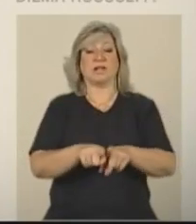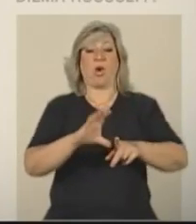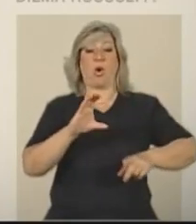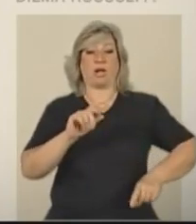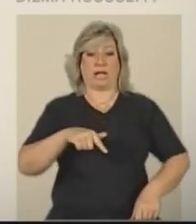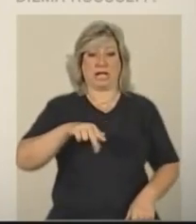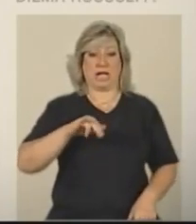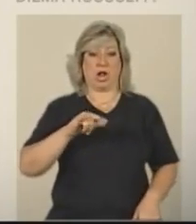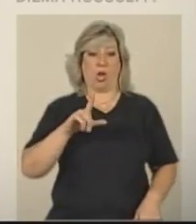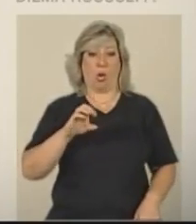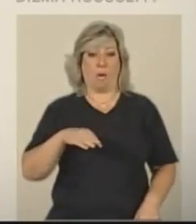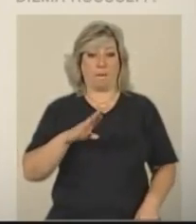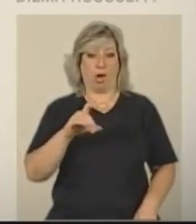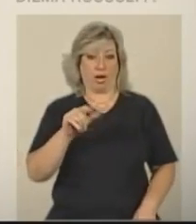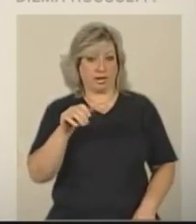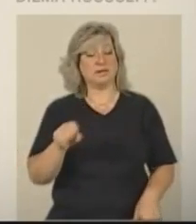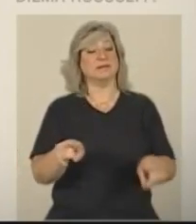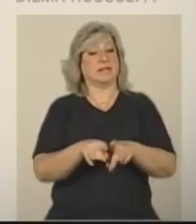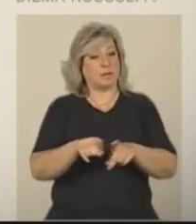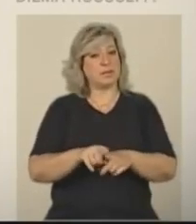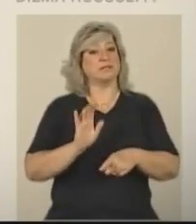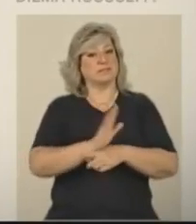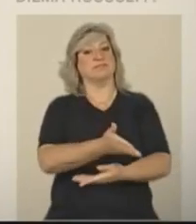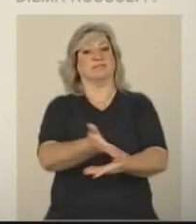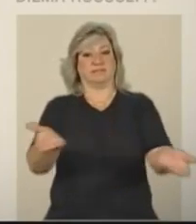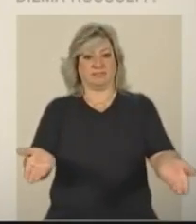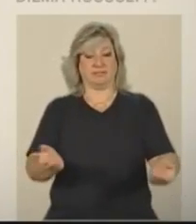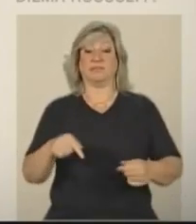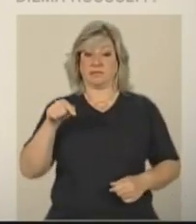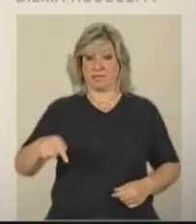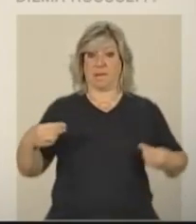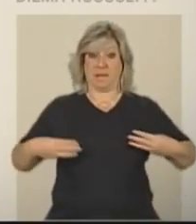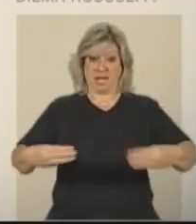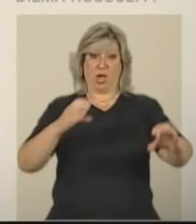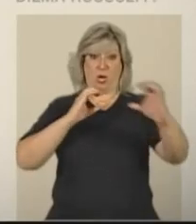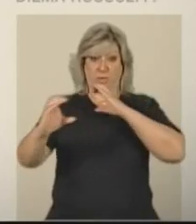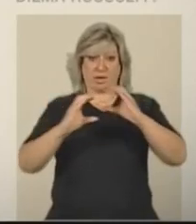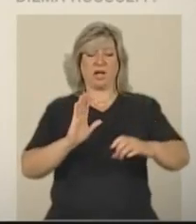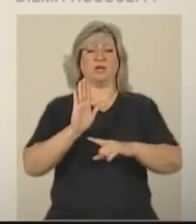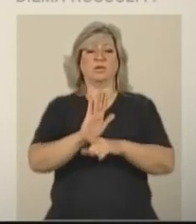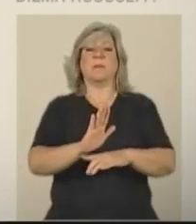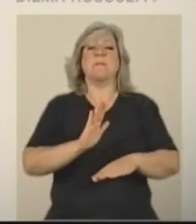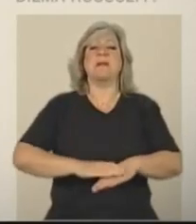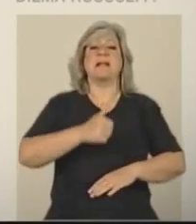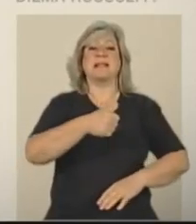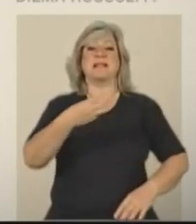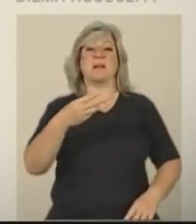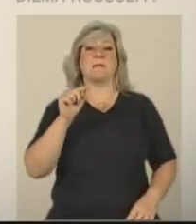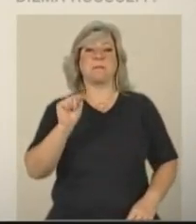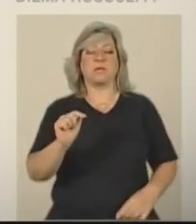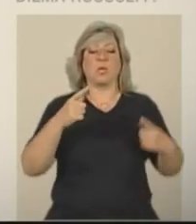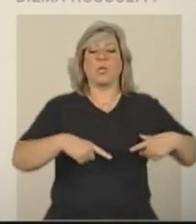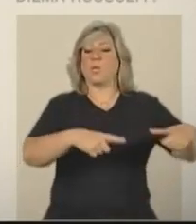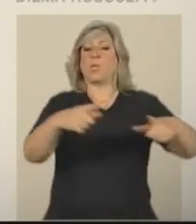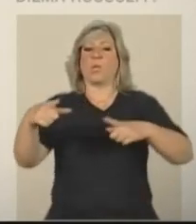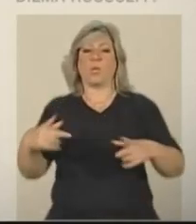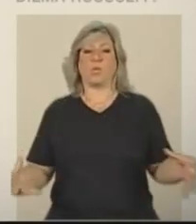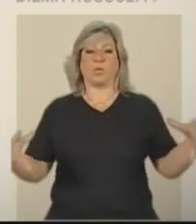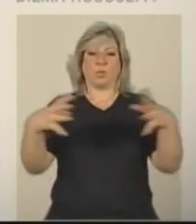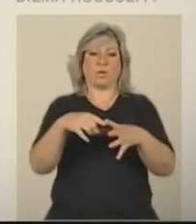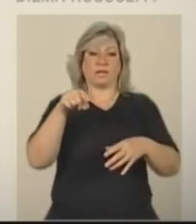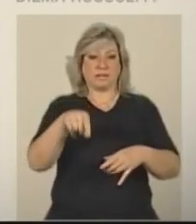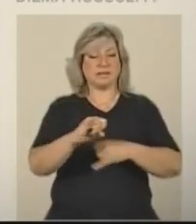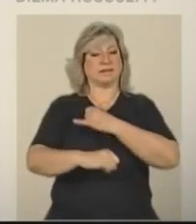comunidades quilombolas. O Ministério das Comunicações presta apoio a mais de 13 mil espaços de inclusão